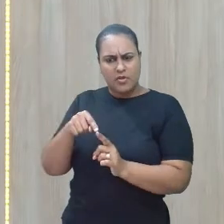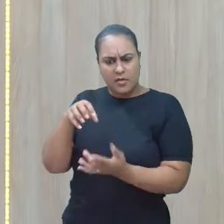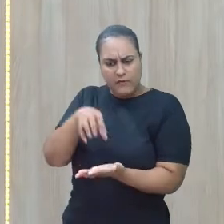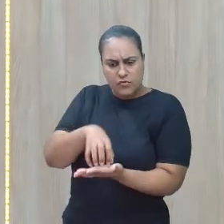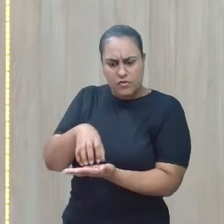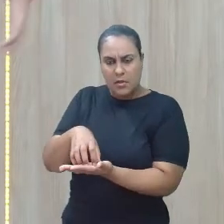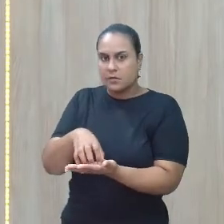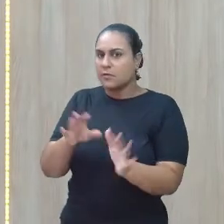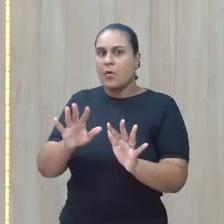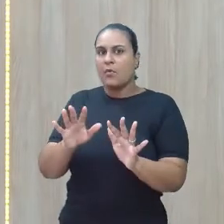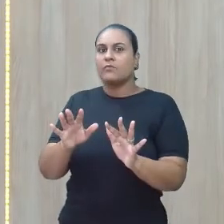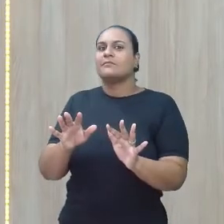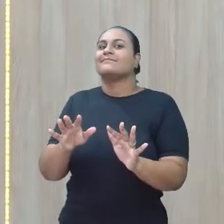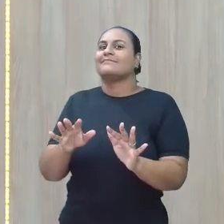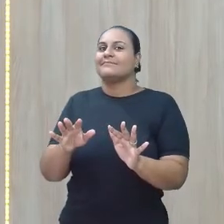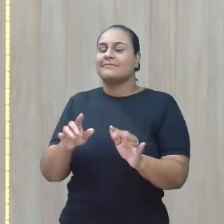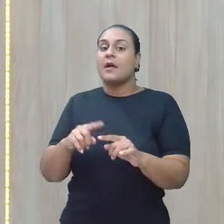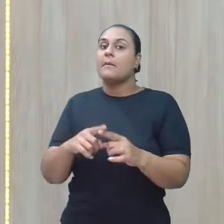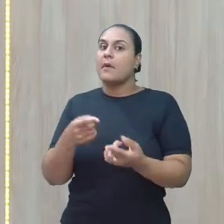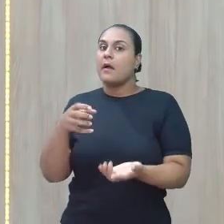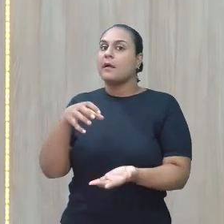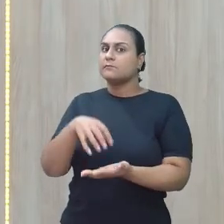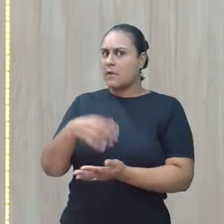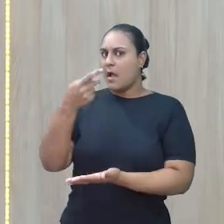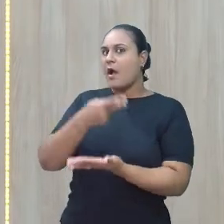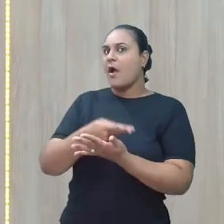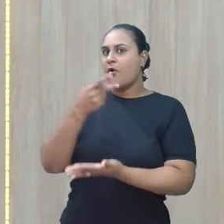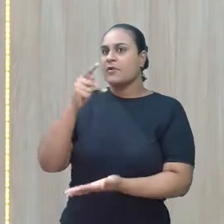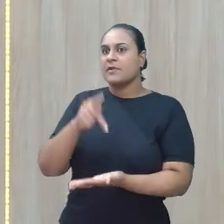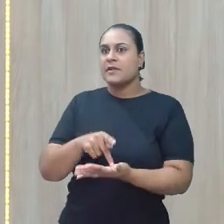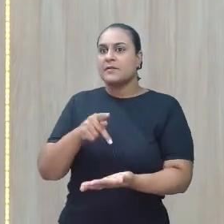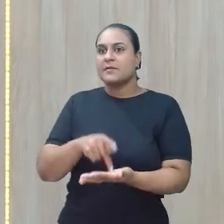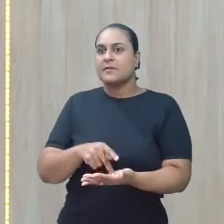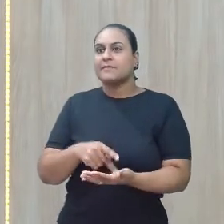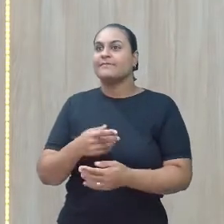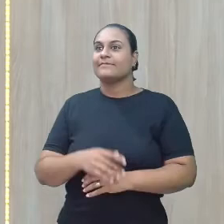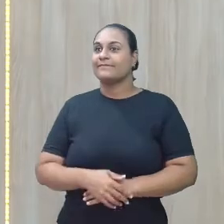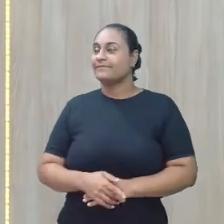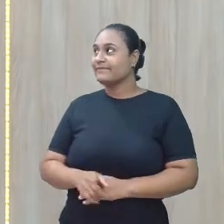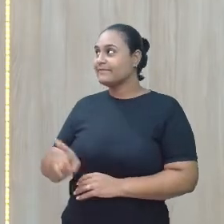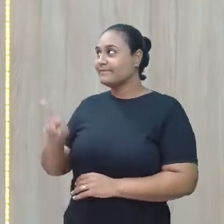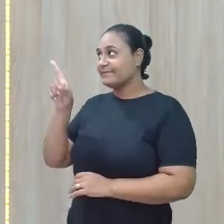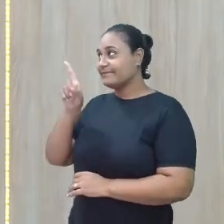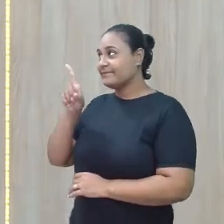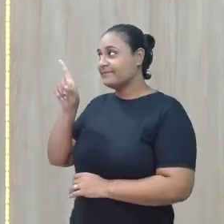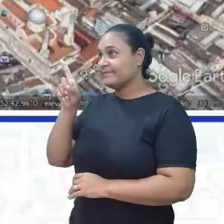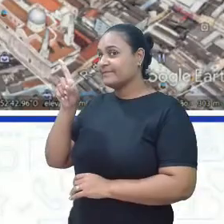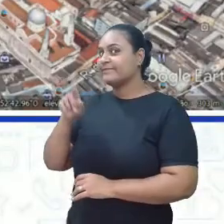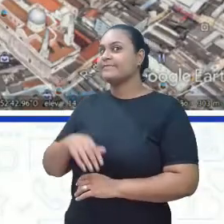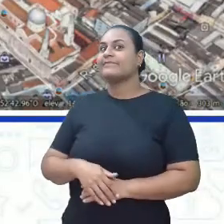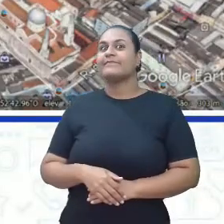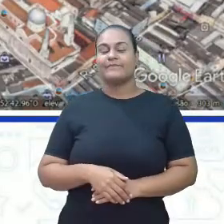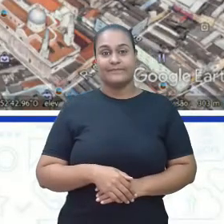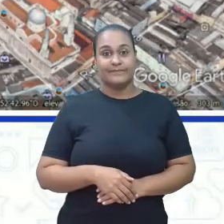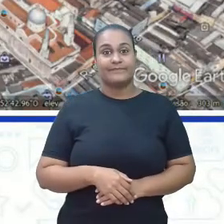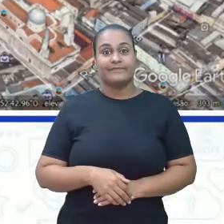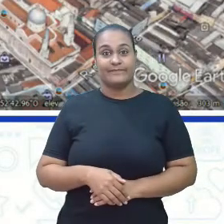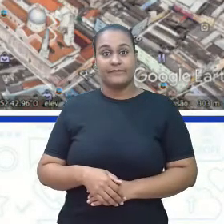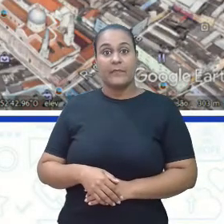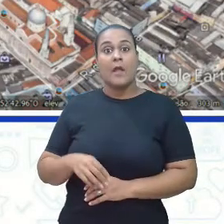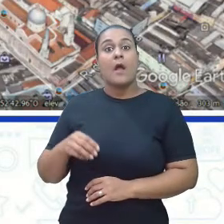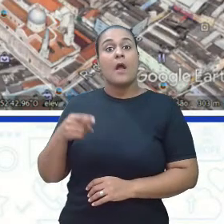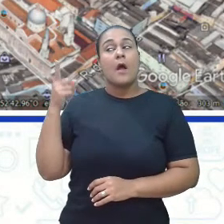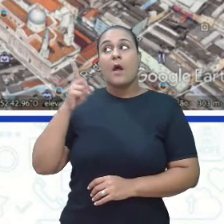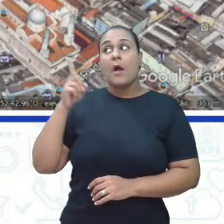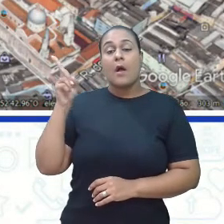essa circulação cultural ela acontece tanto. E esse lugar, um deles que eu estou chamando a atenção aqui, é o Mercado de São José. Quem já